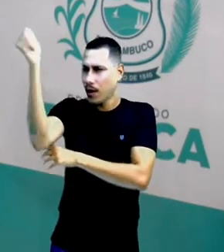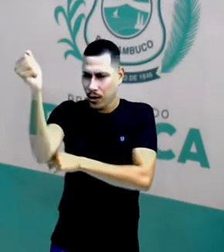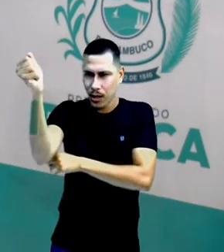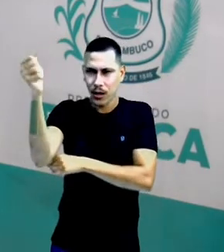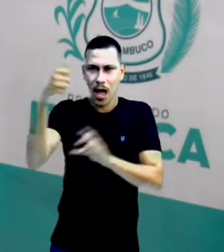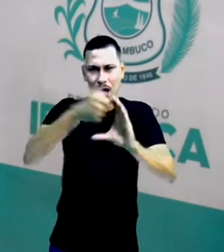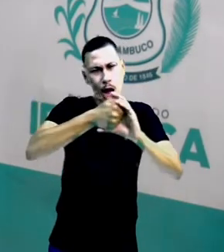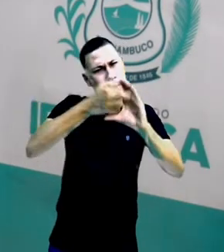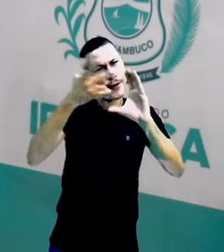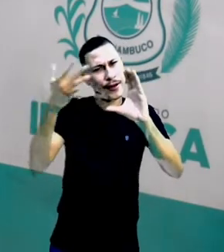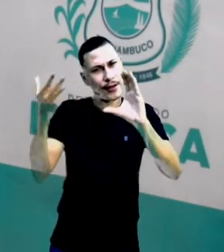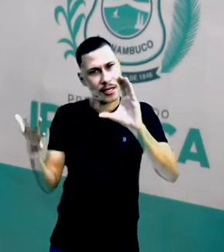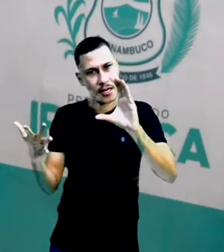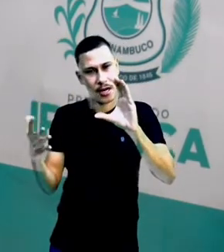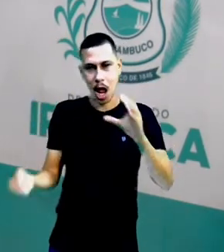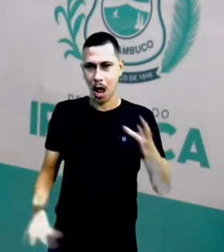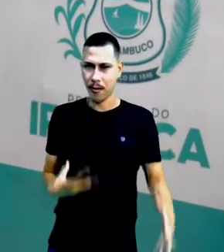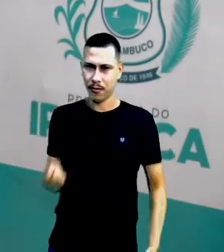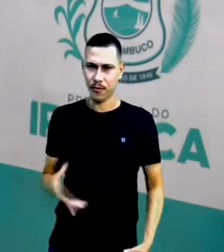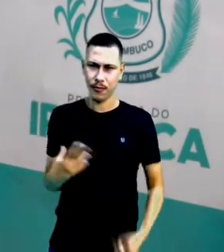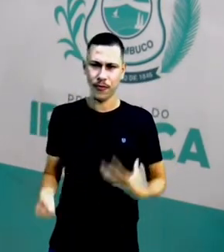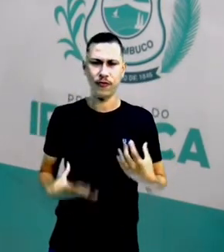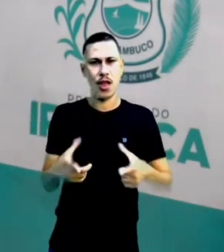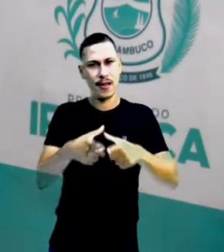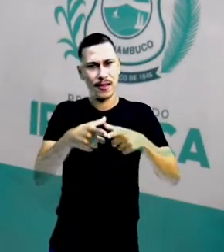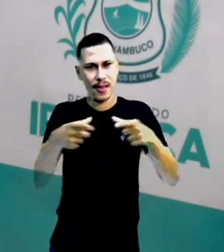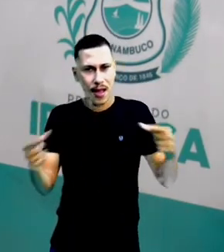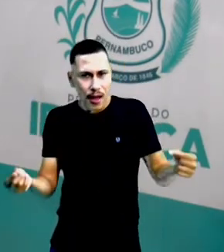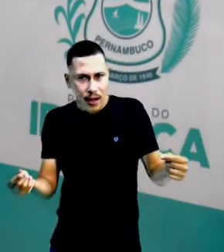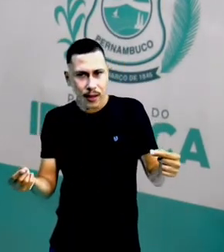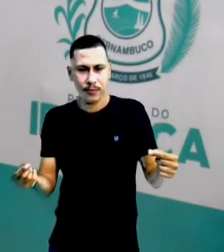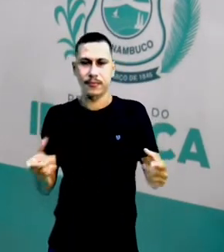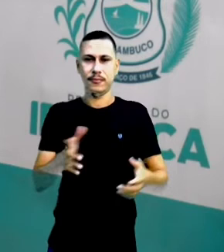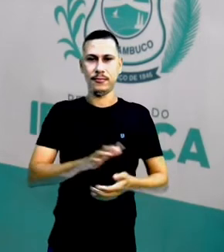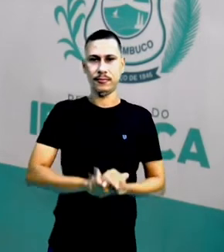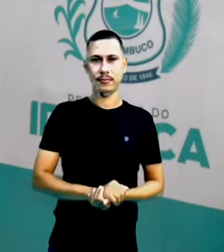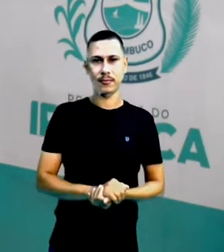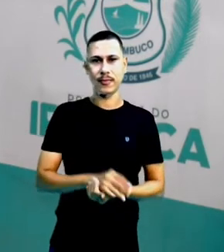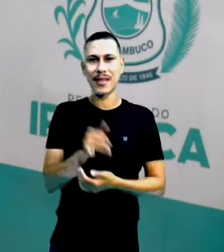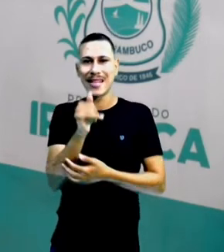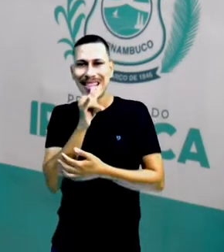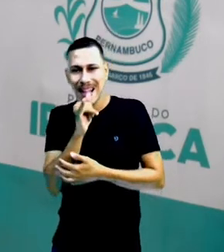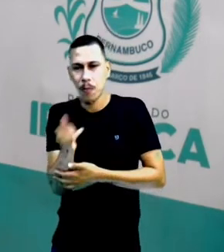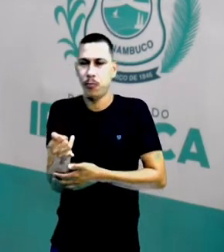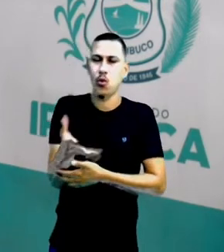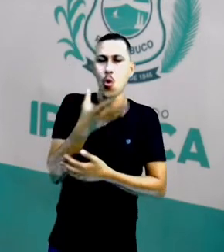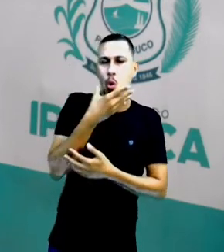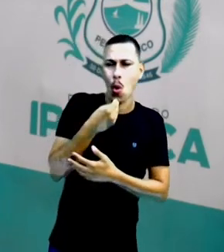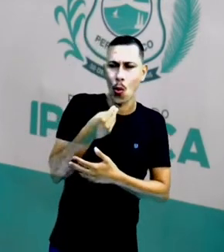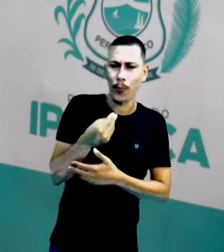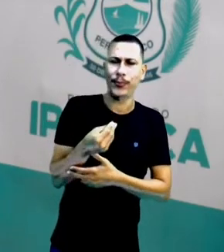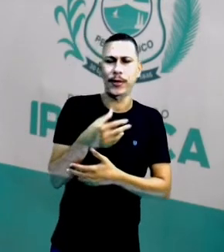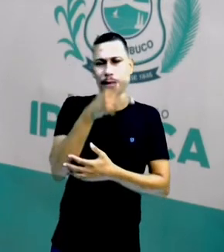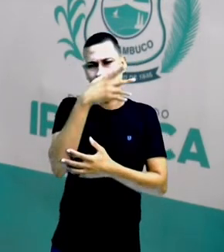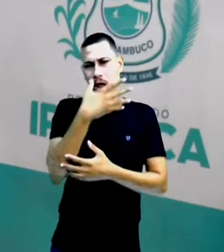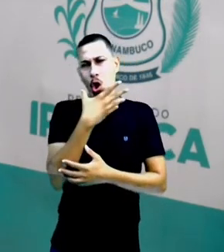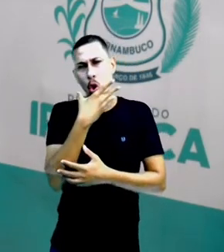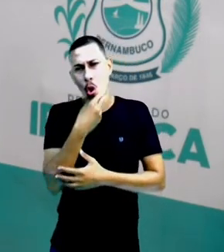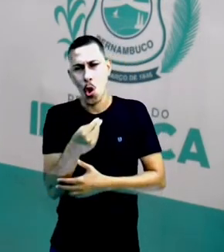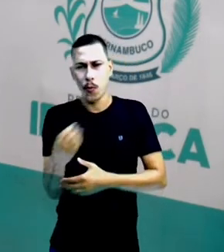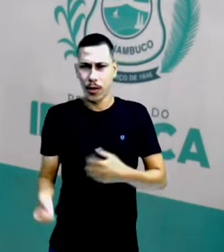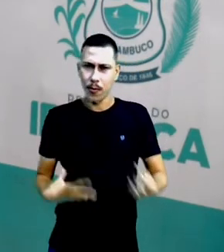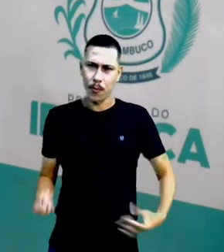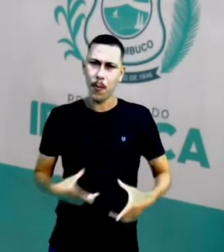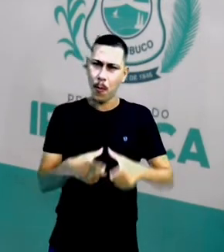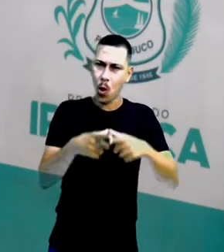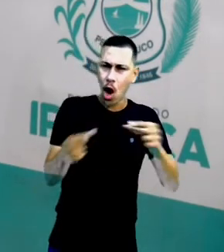haikai tradicional, O poeta Matsu Basho, lá do Japão, ele